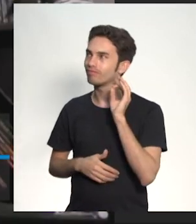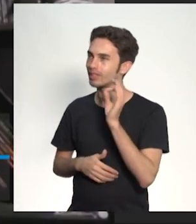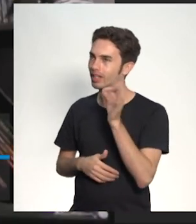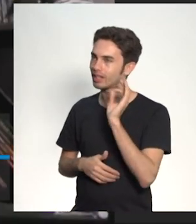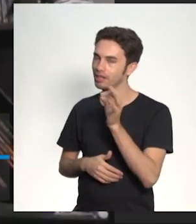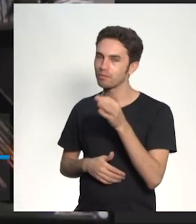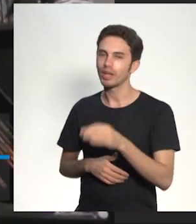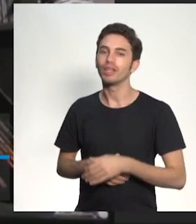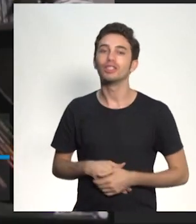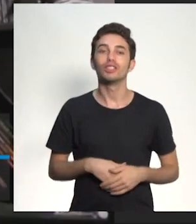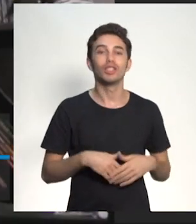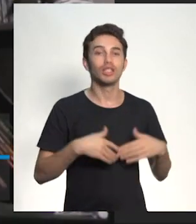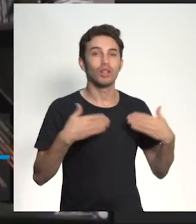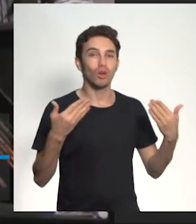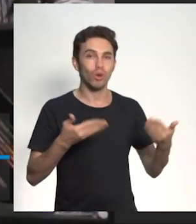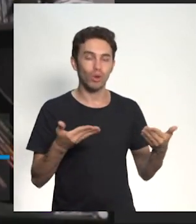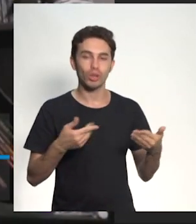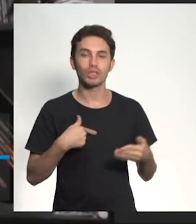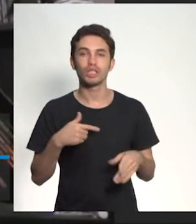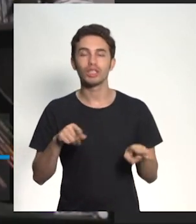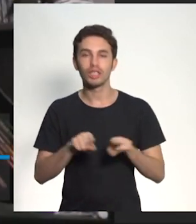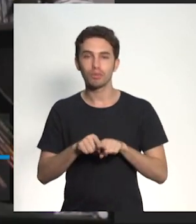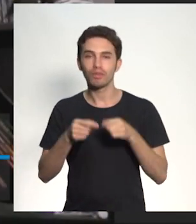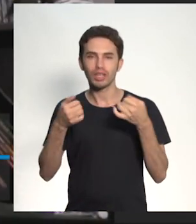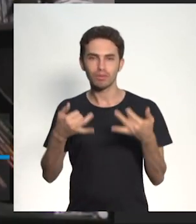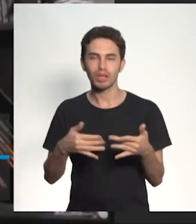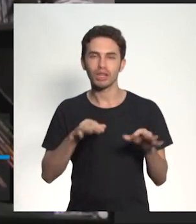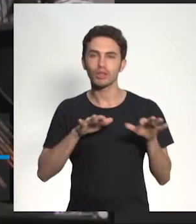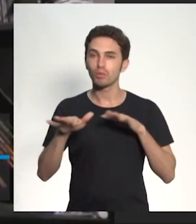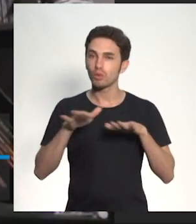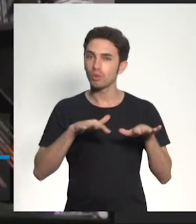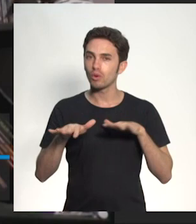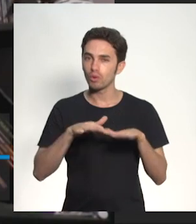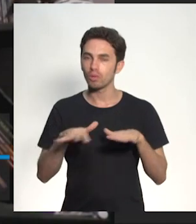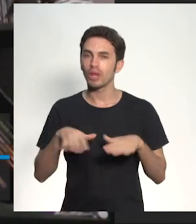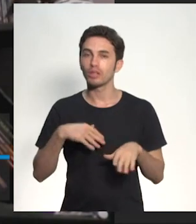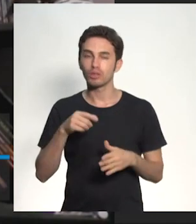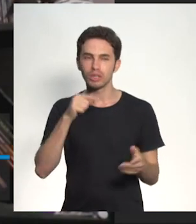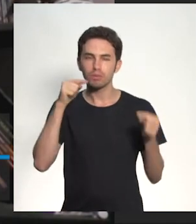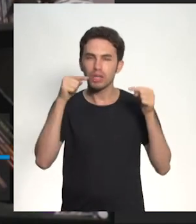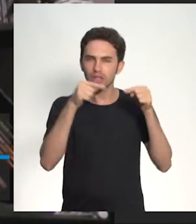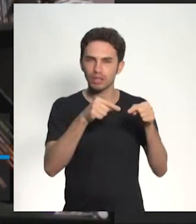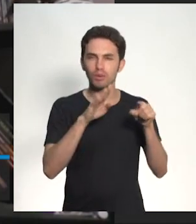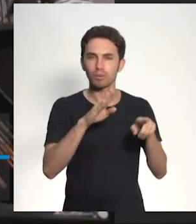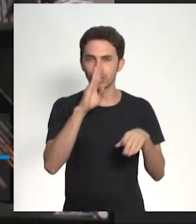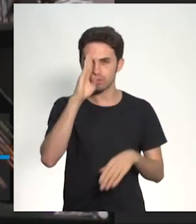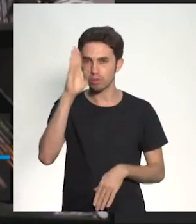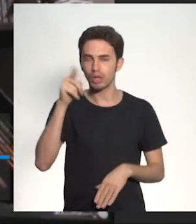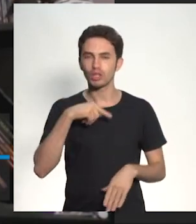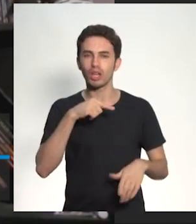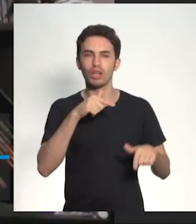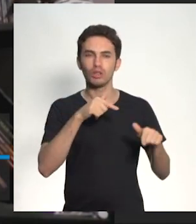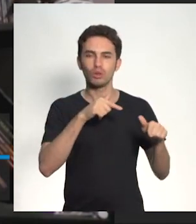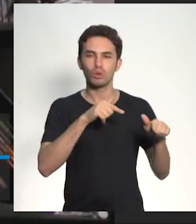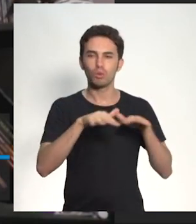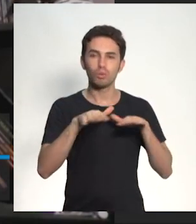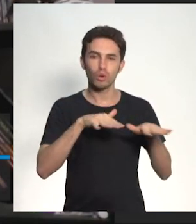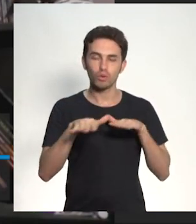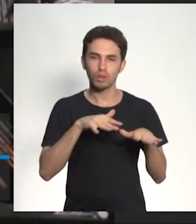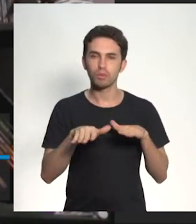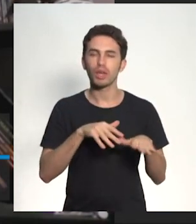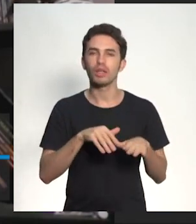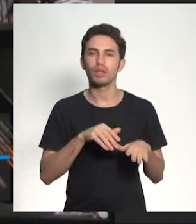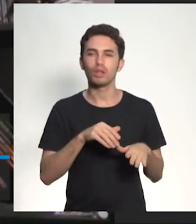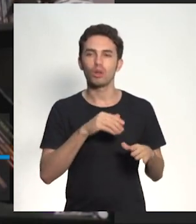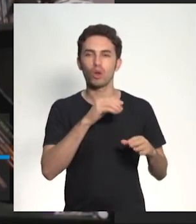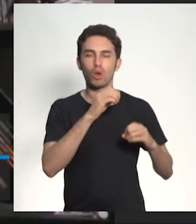Exatamente. E hoje a gente vai falar, né, de alguns movimentos mais específicos, principalmente do movimento operário, o movimento sindical, né, que